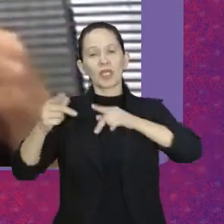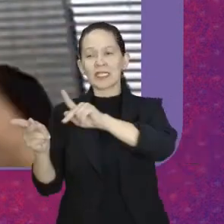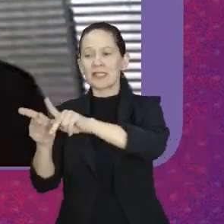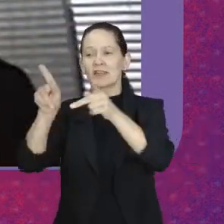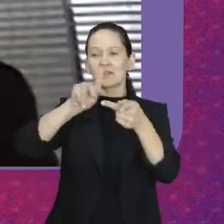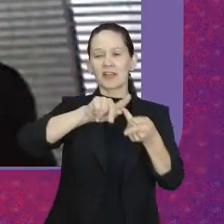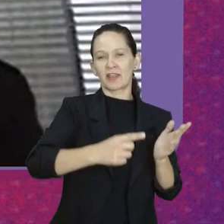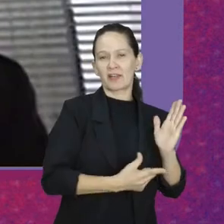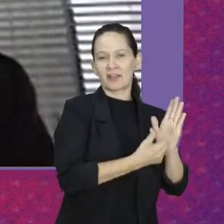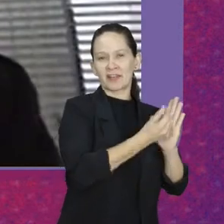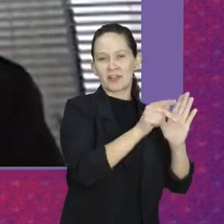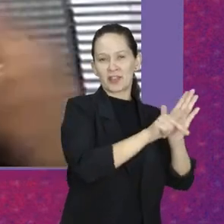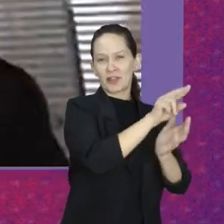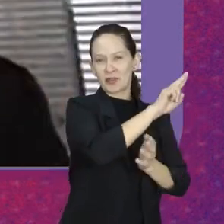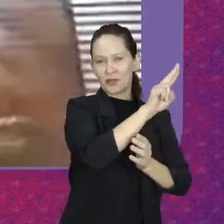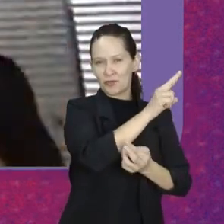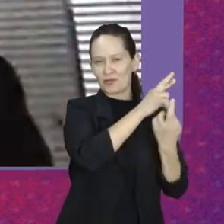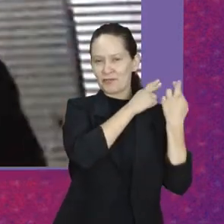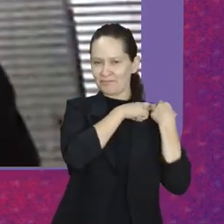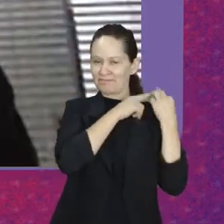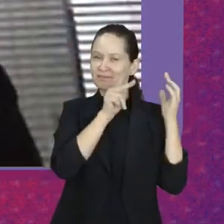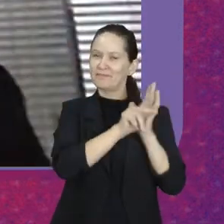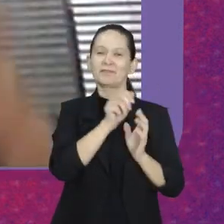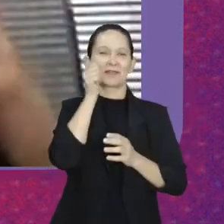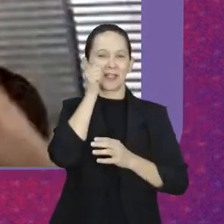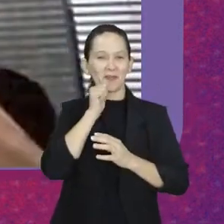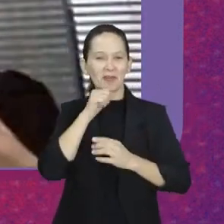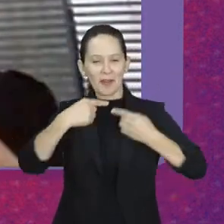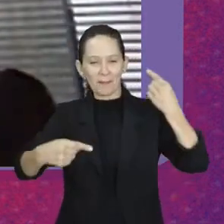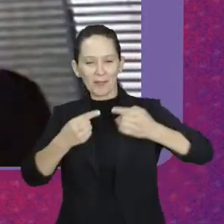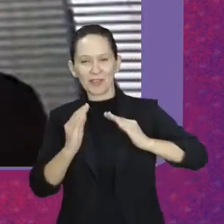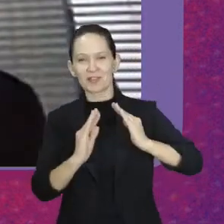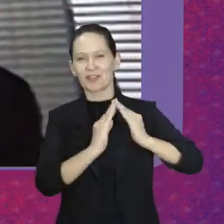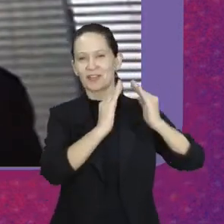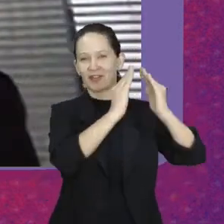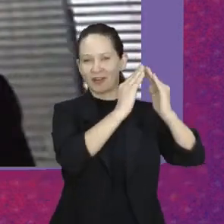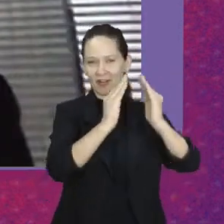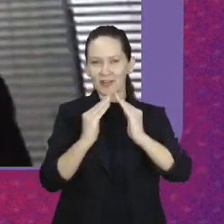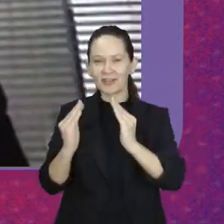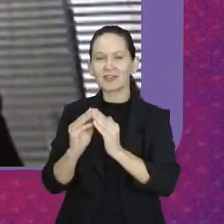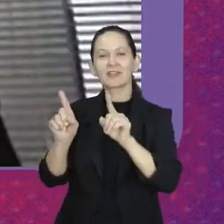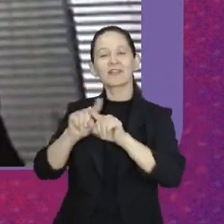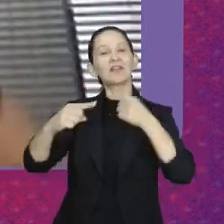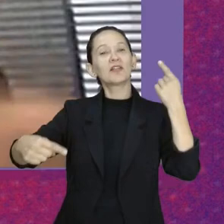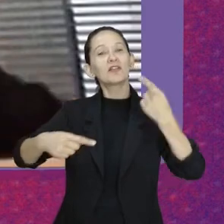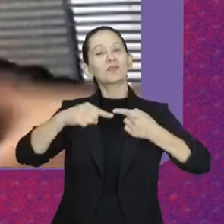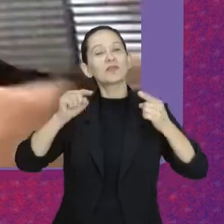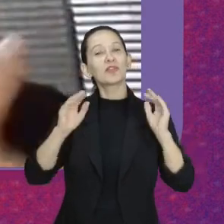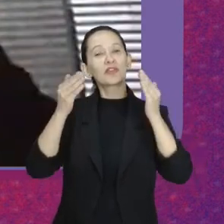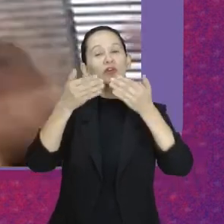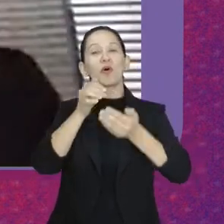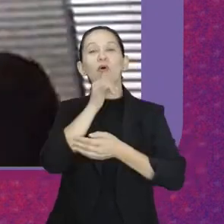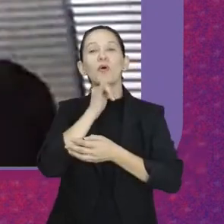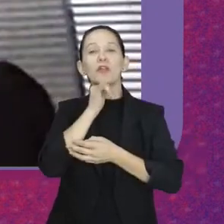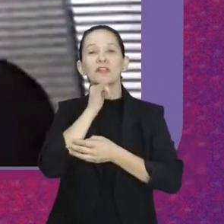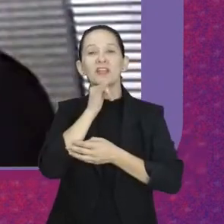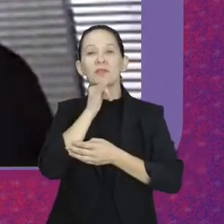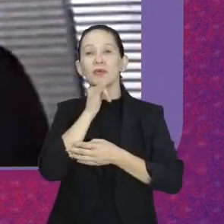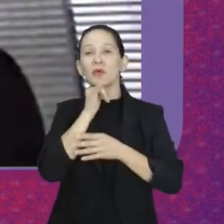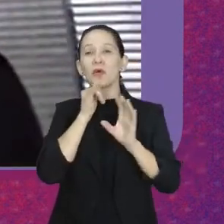renda, né, as políticas habitacionais, as políticas voltadas, por exemplo, até para a